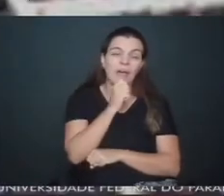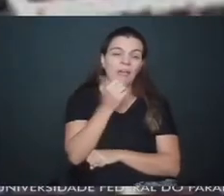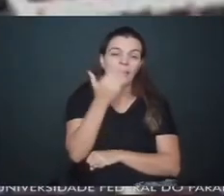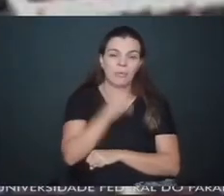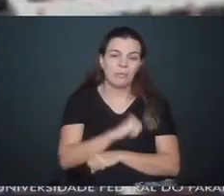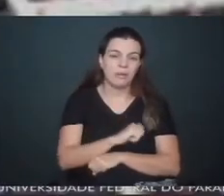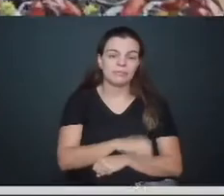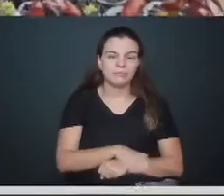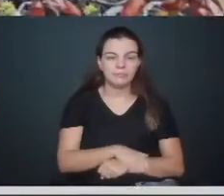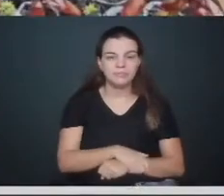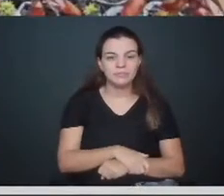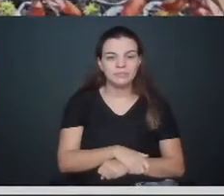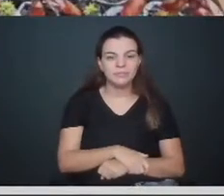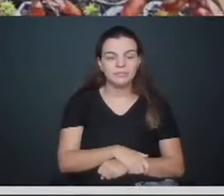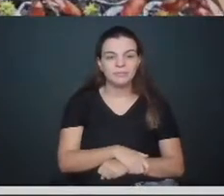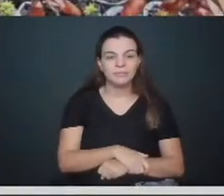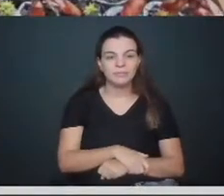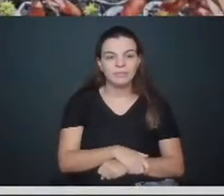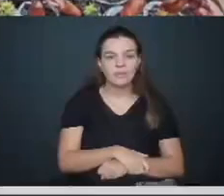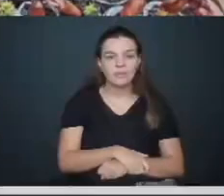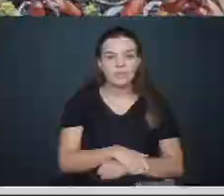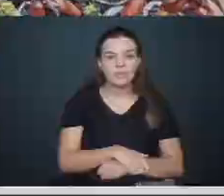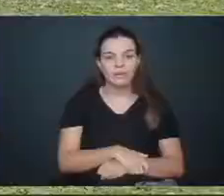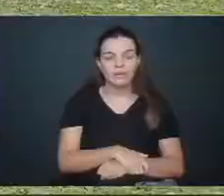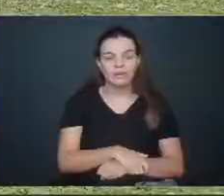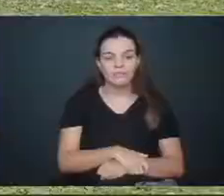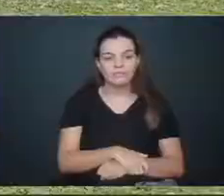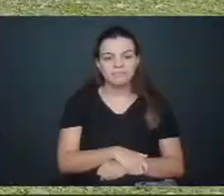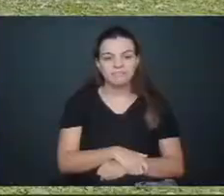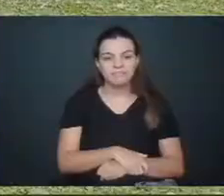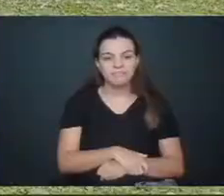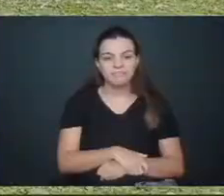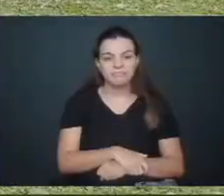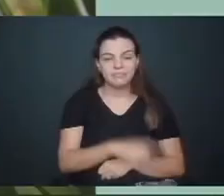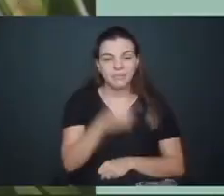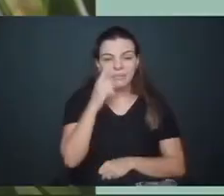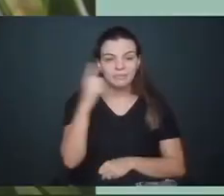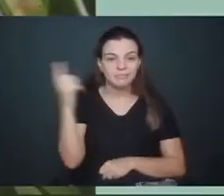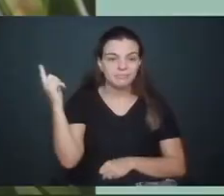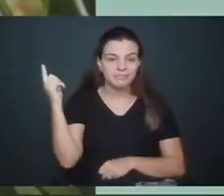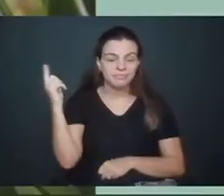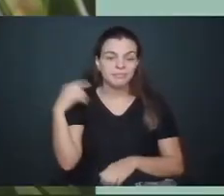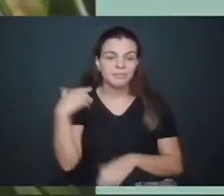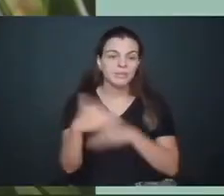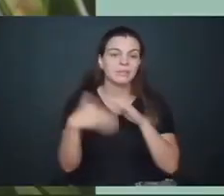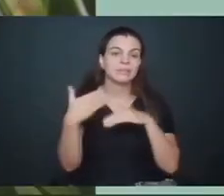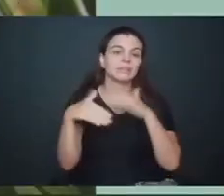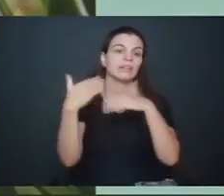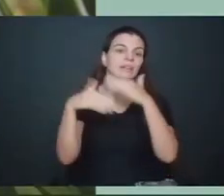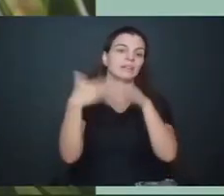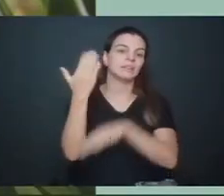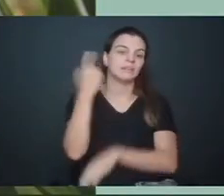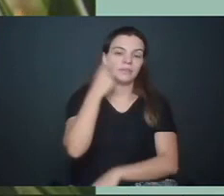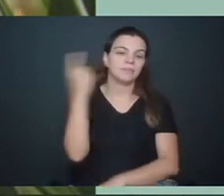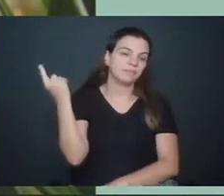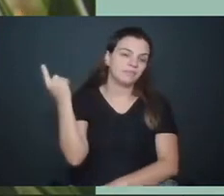sobretudo enxertia, então. Ó. Vocês veem, o processo é esse que eu vou te mostrar por imagens aí. Produz-se